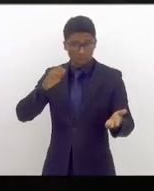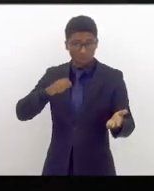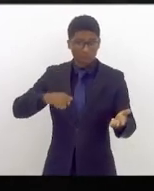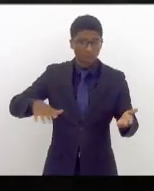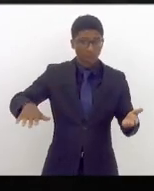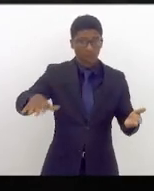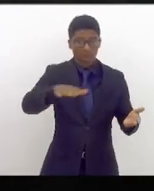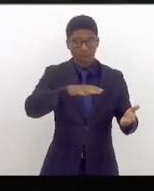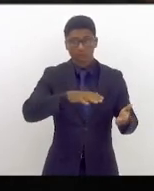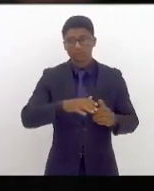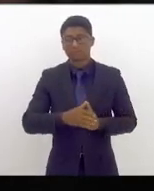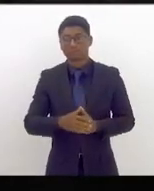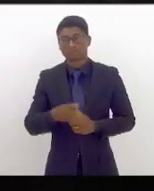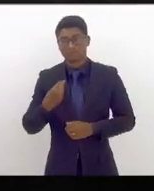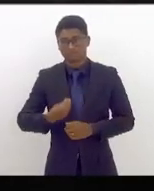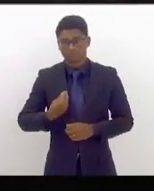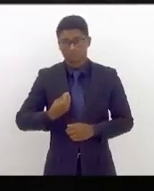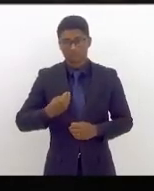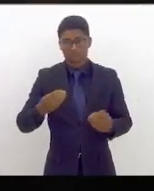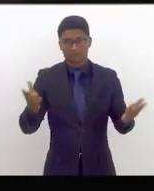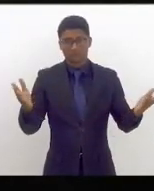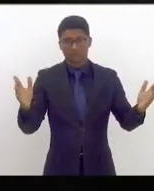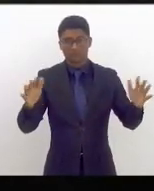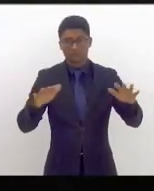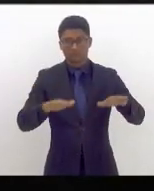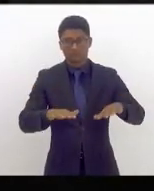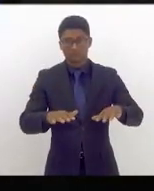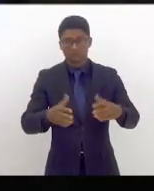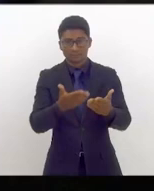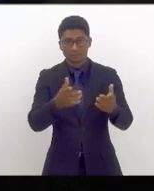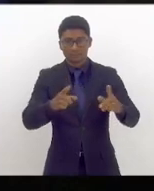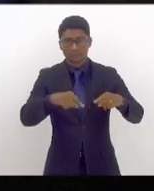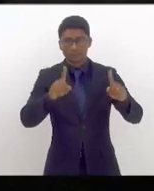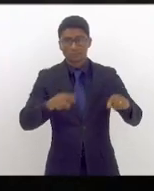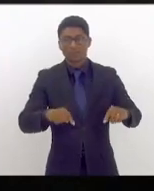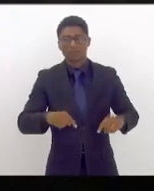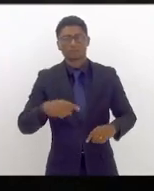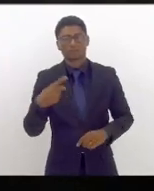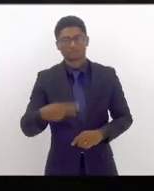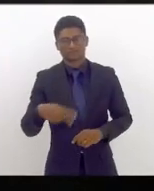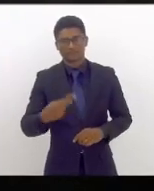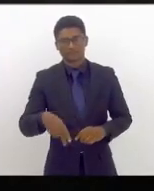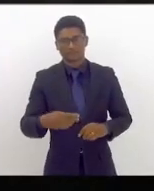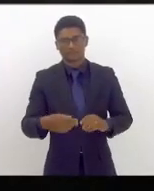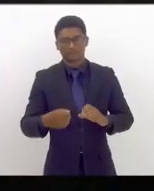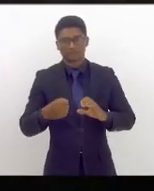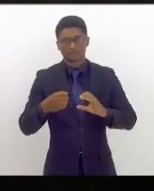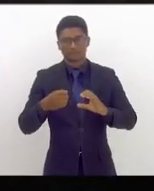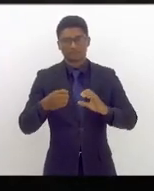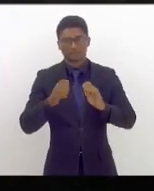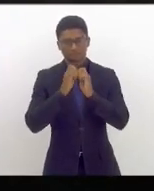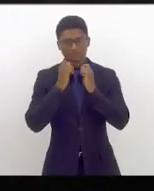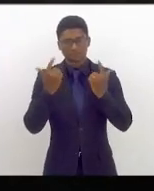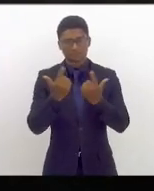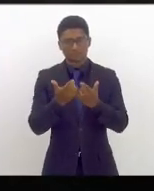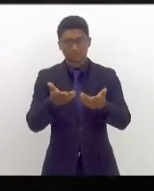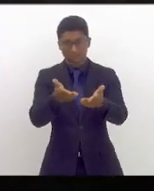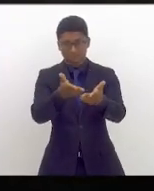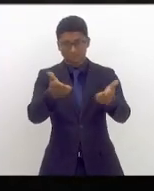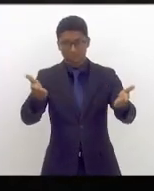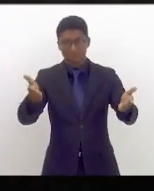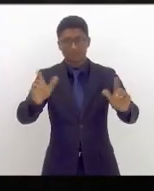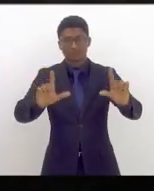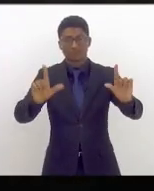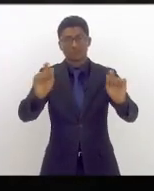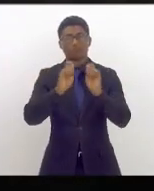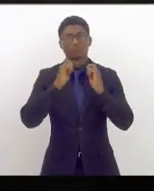senhores deputados presentes funcionários servidores da casa aqueles que nos assistem pela TV